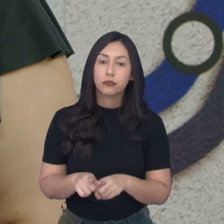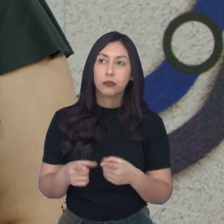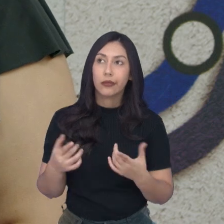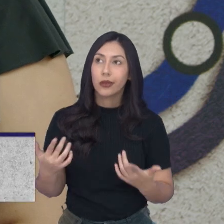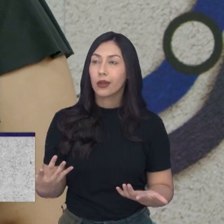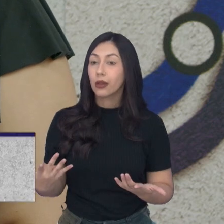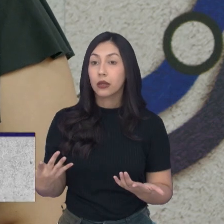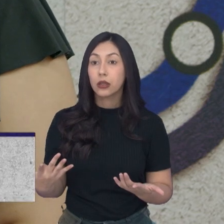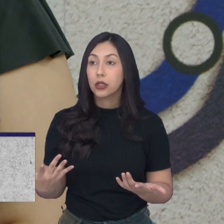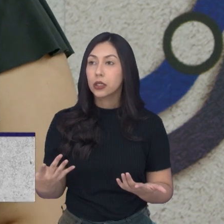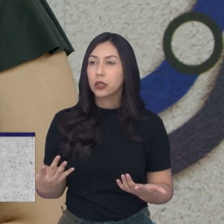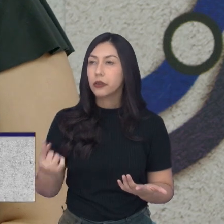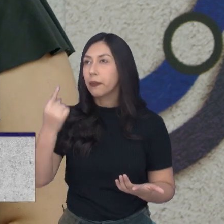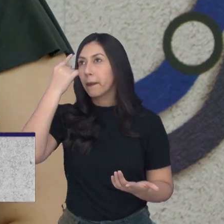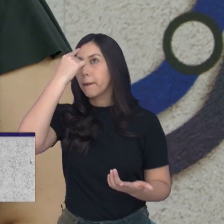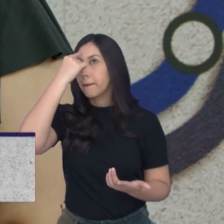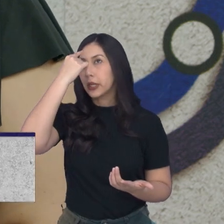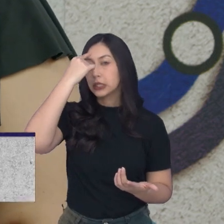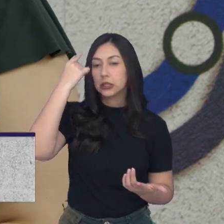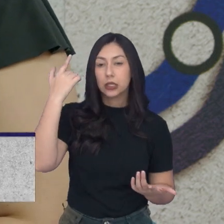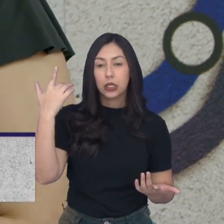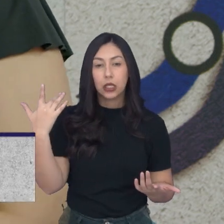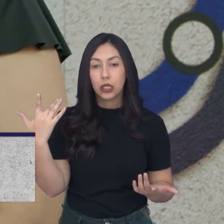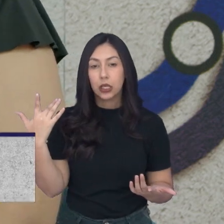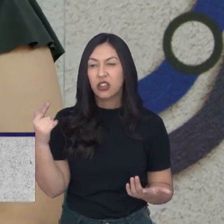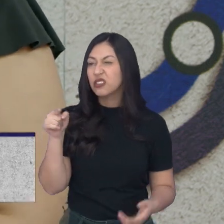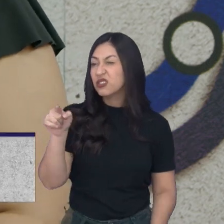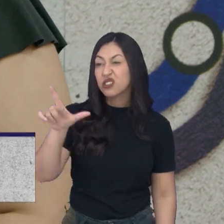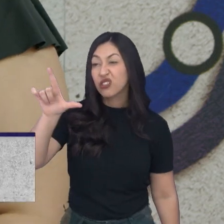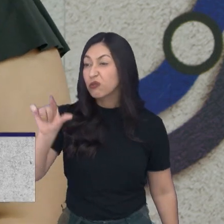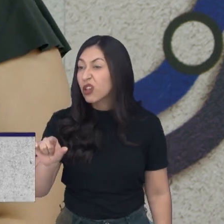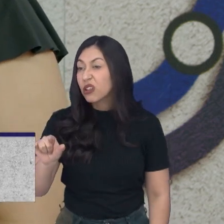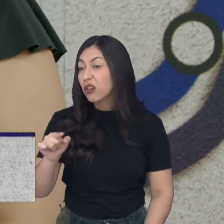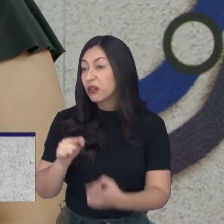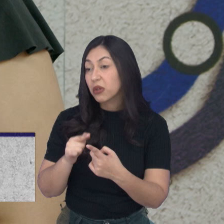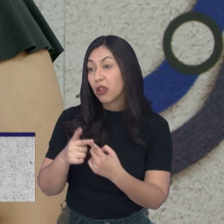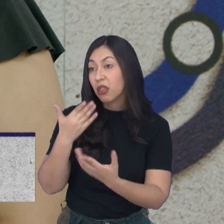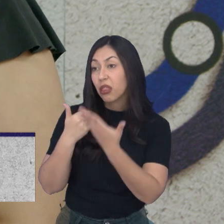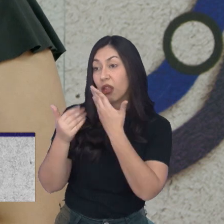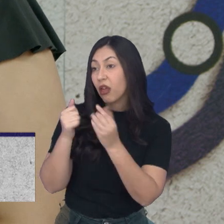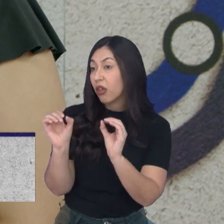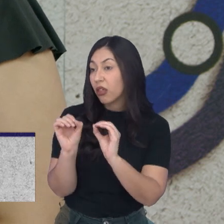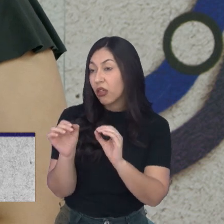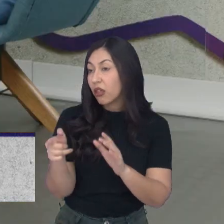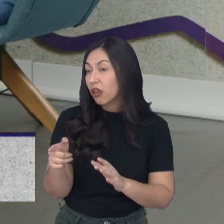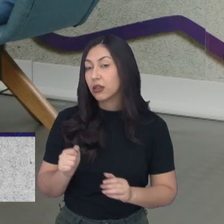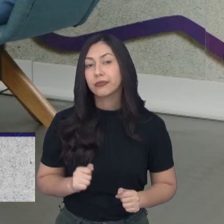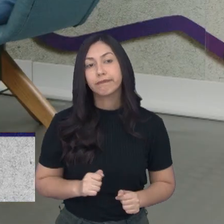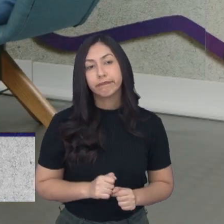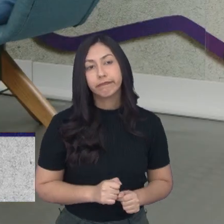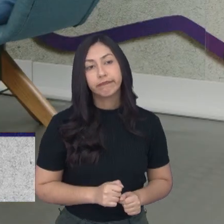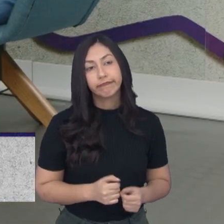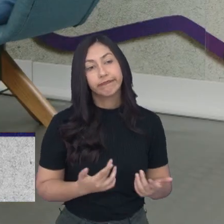de você achar que você é menos porque você deixou de comer algo que está ali disponível para você. Ah, entendi. E